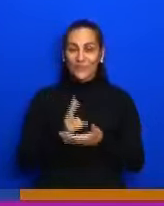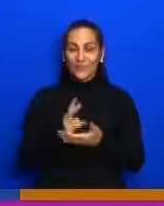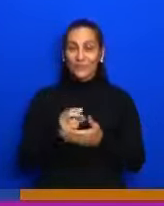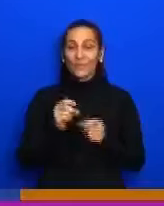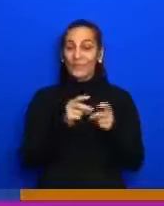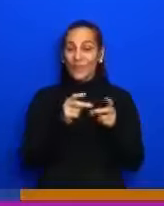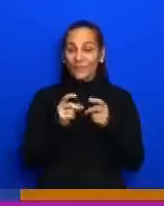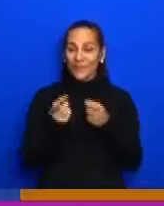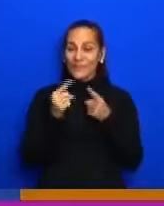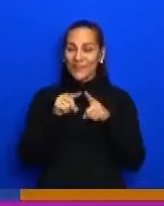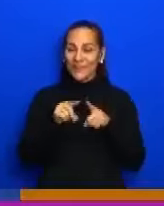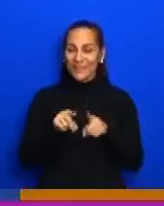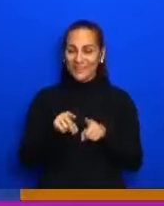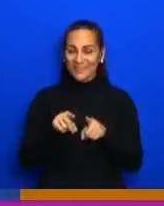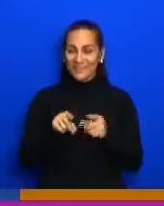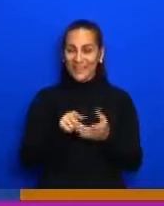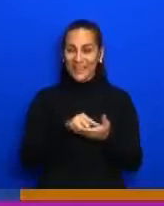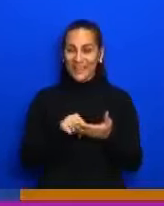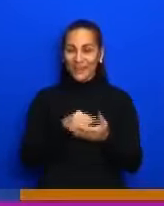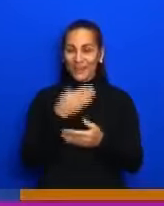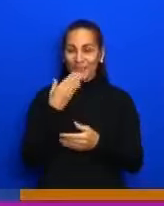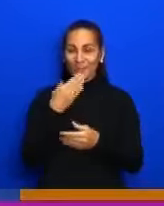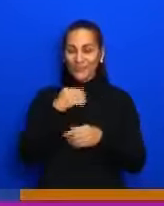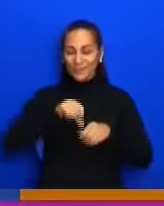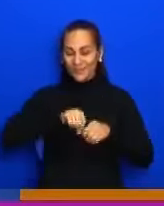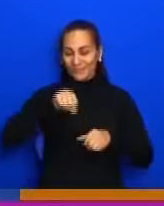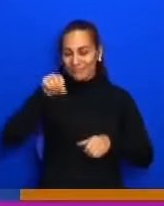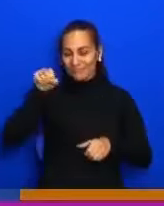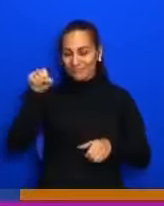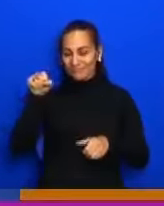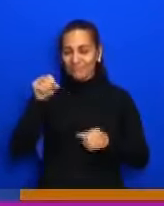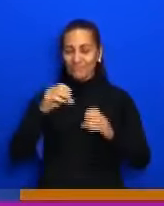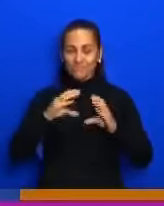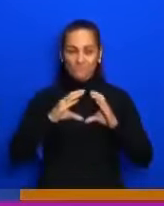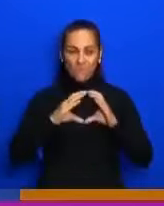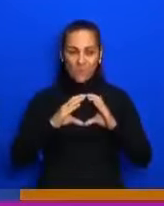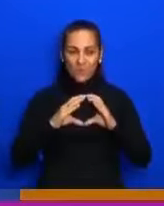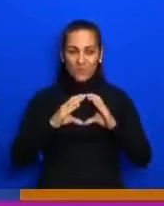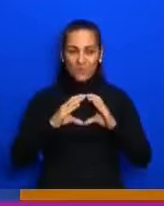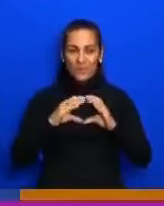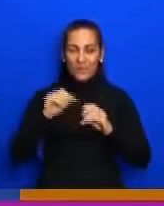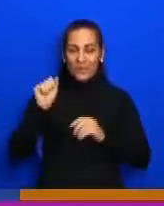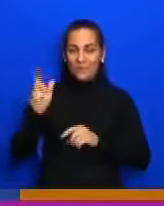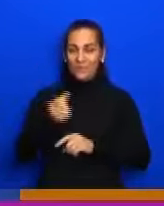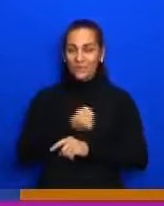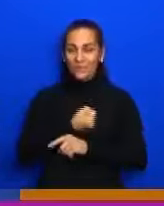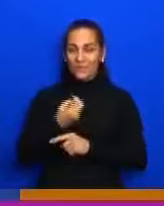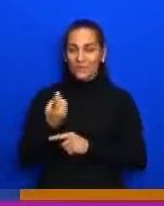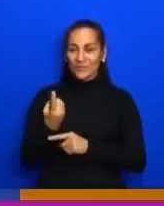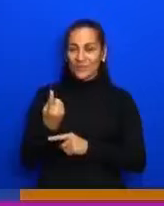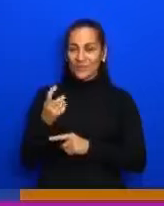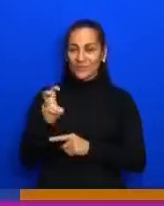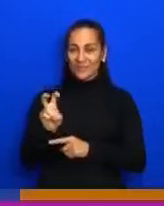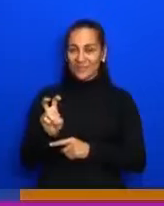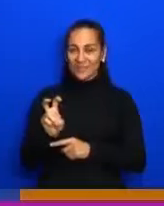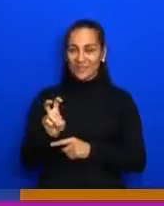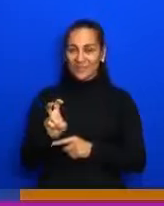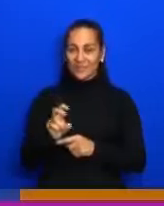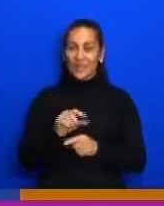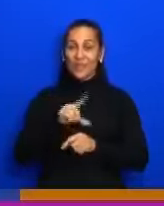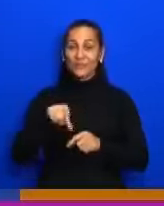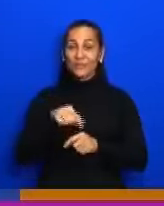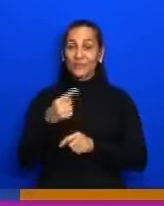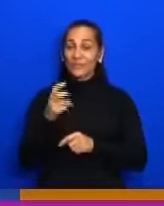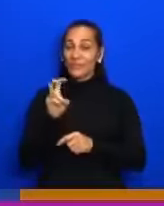continuam as vendas paralelas da Loto Fácil da Independência. Bola azul número 15. Azul 15.